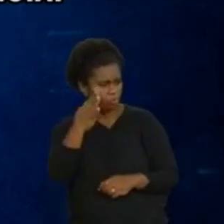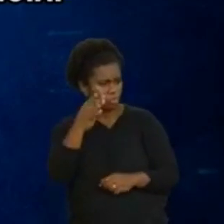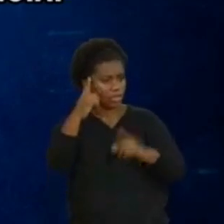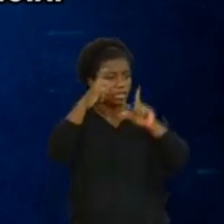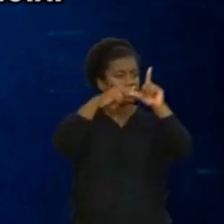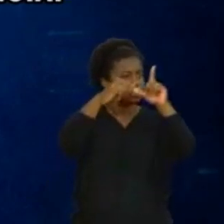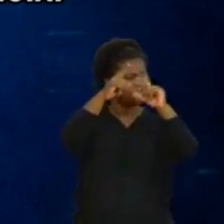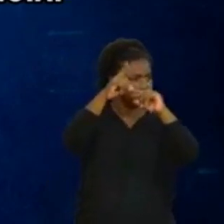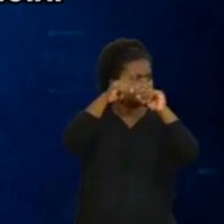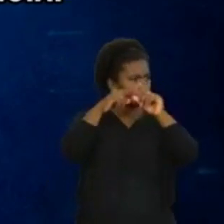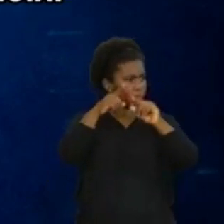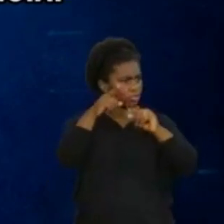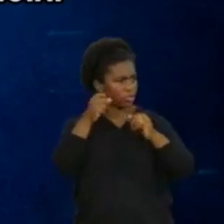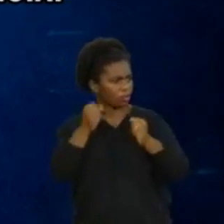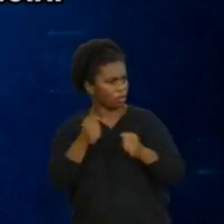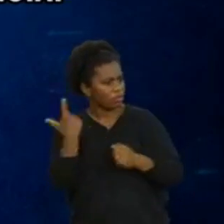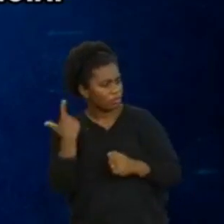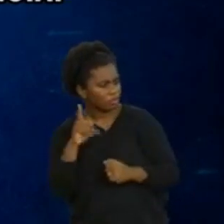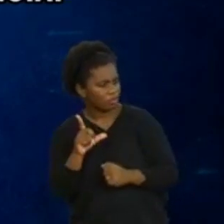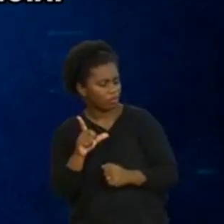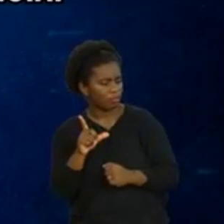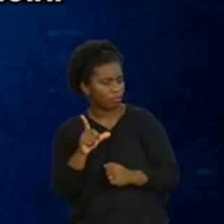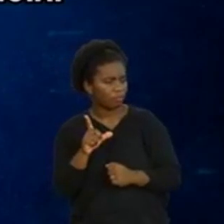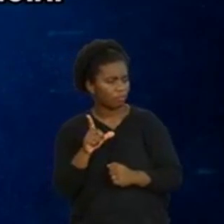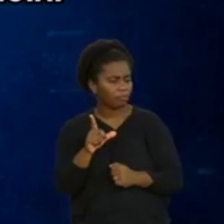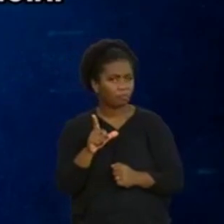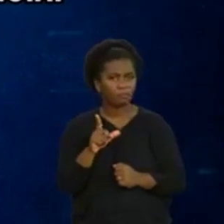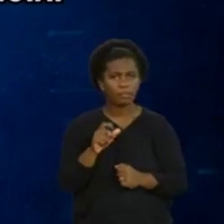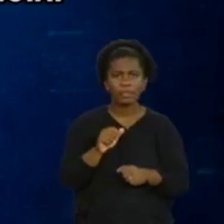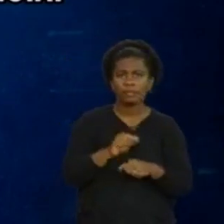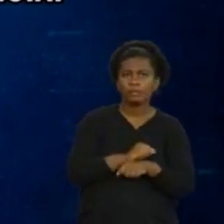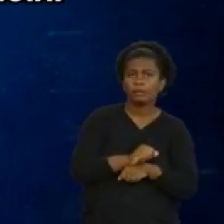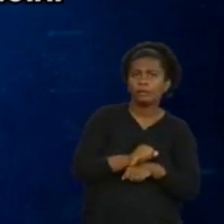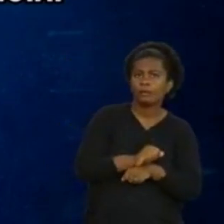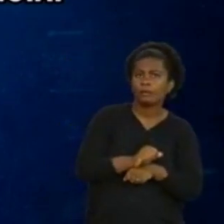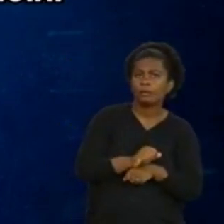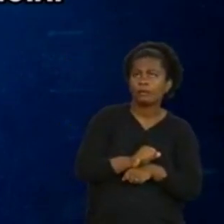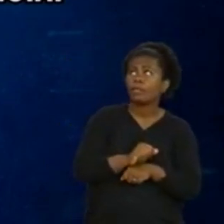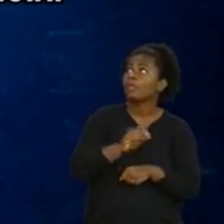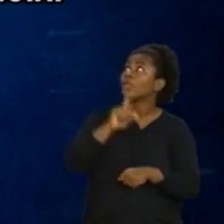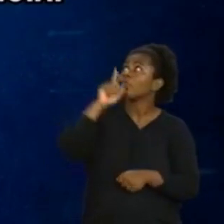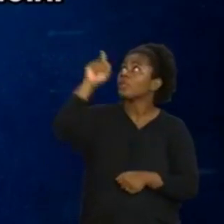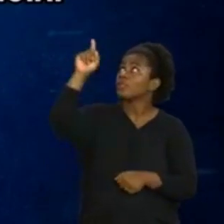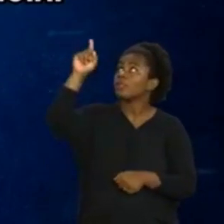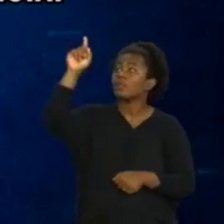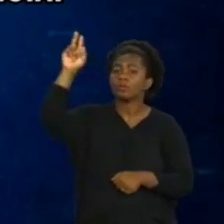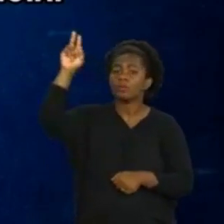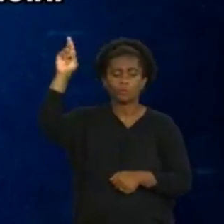as podes contar. E disse-lhe: assim será a tua